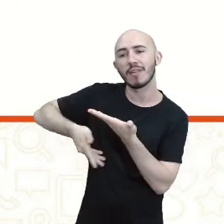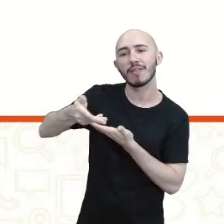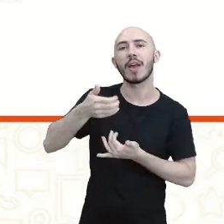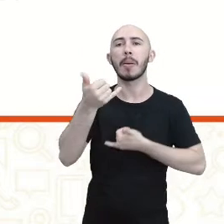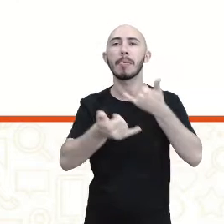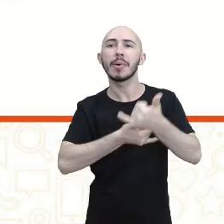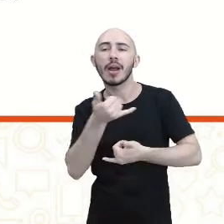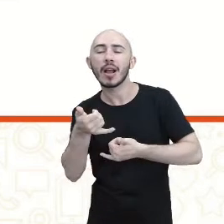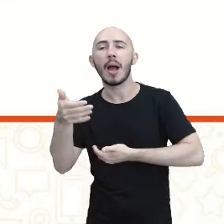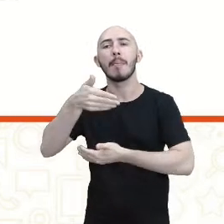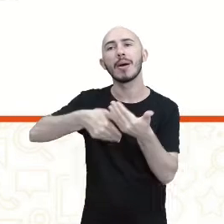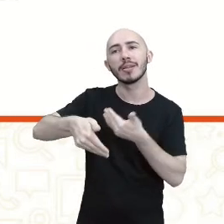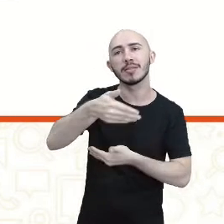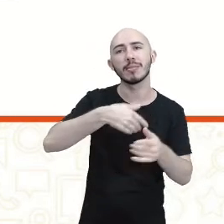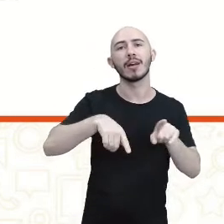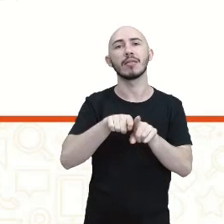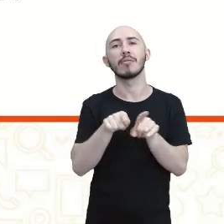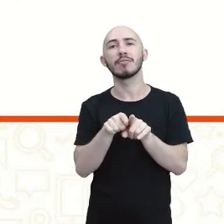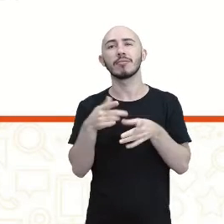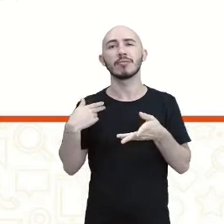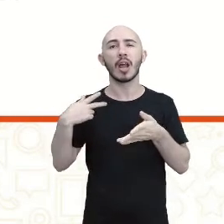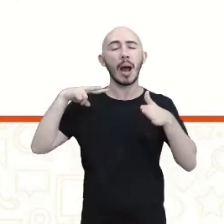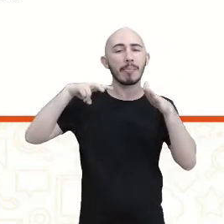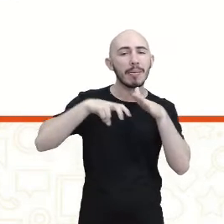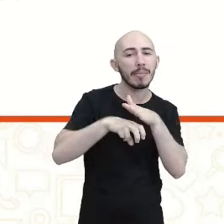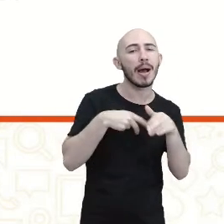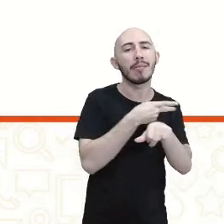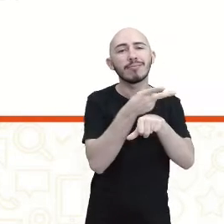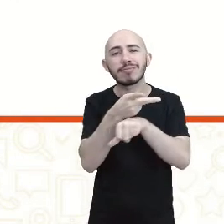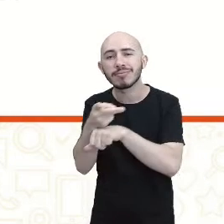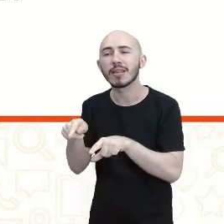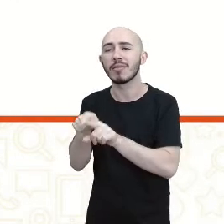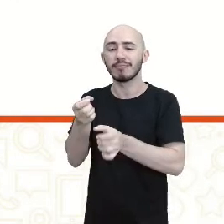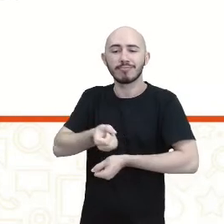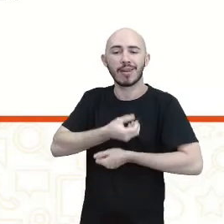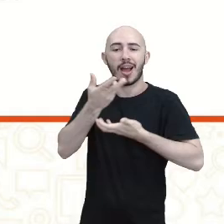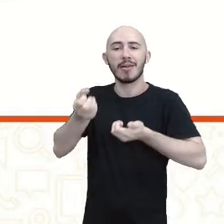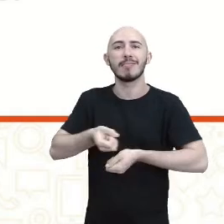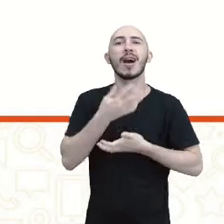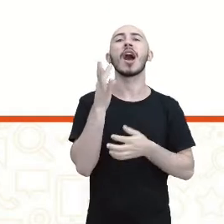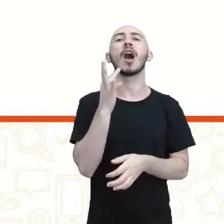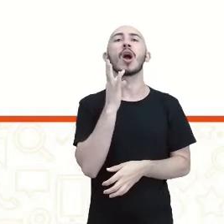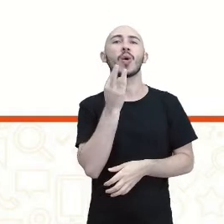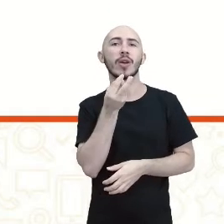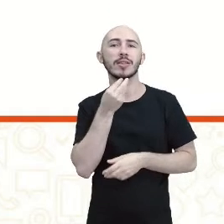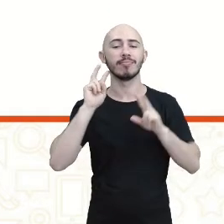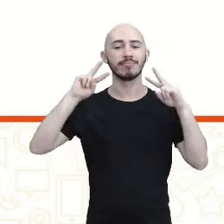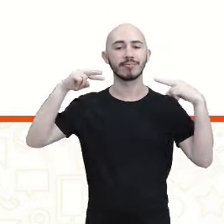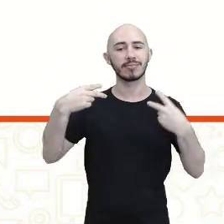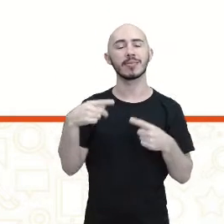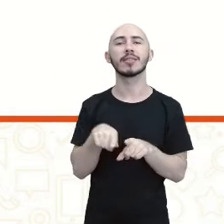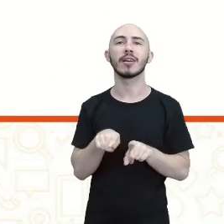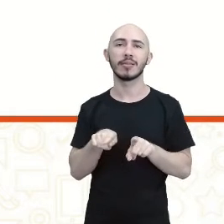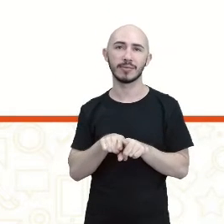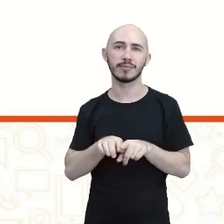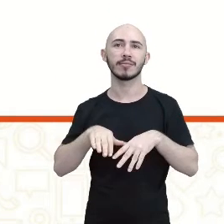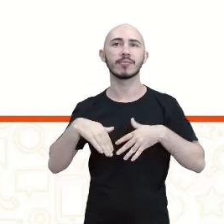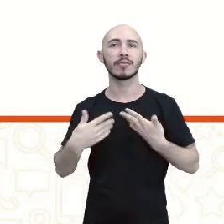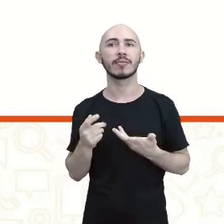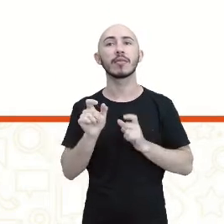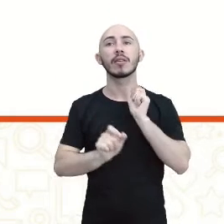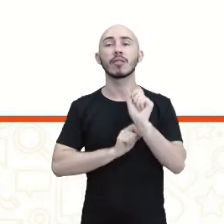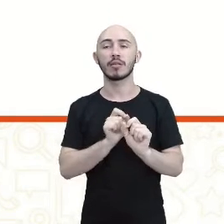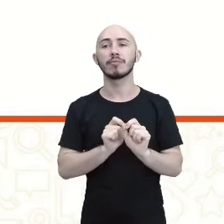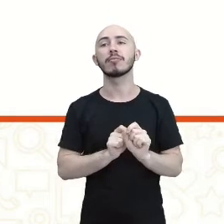o participar, explorar, expressar e conhecer-se. São eles